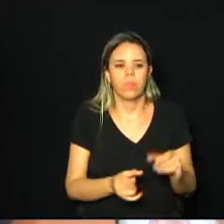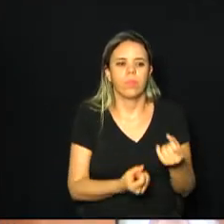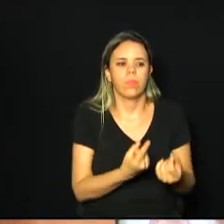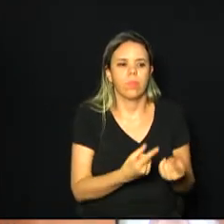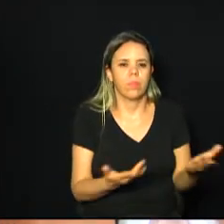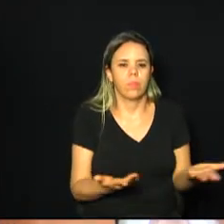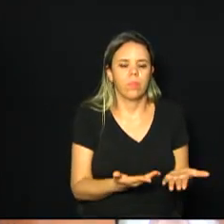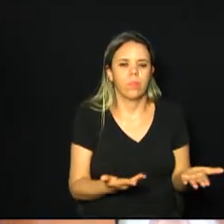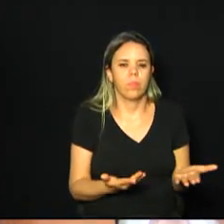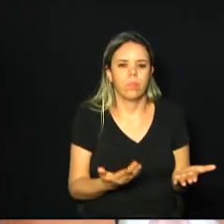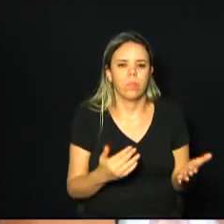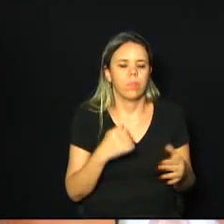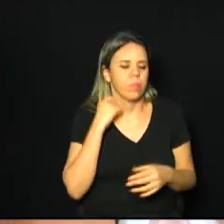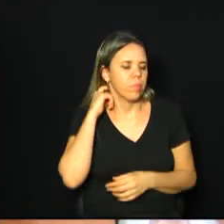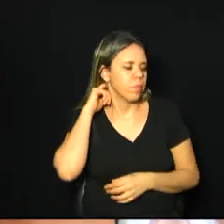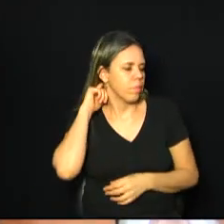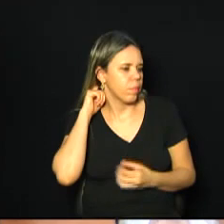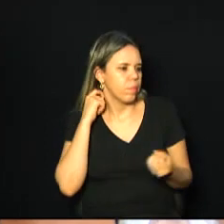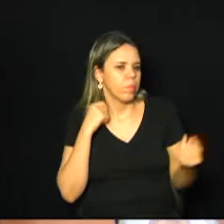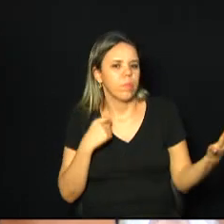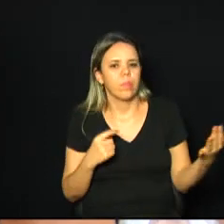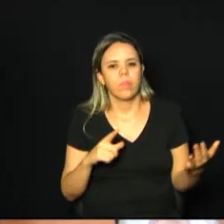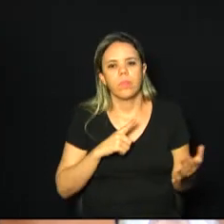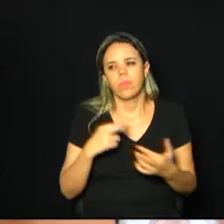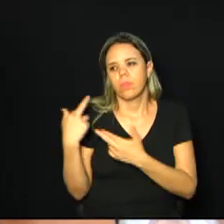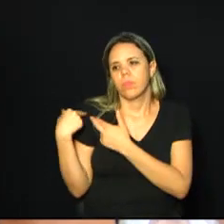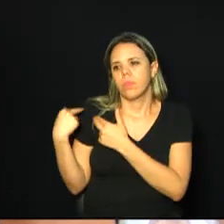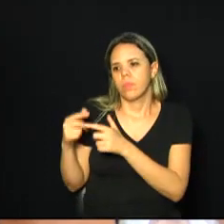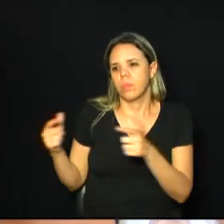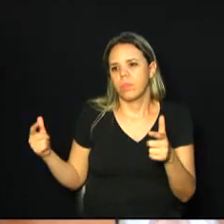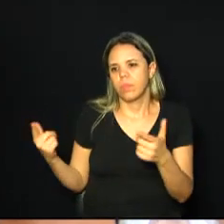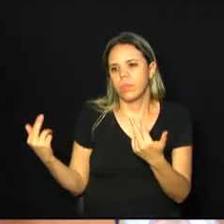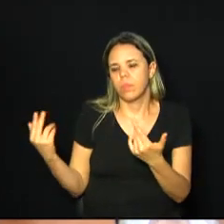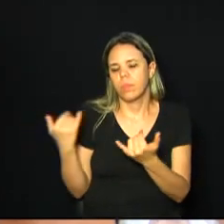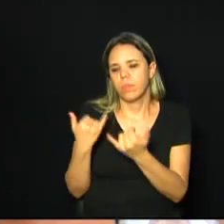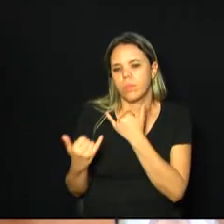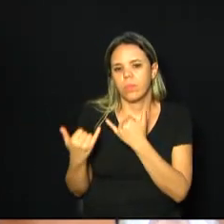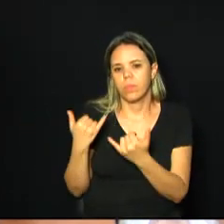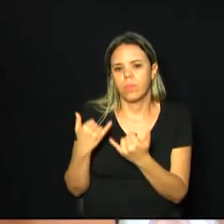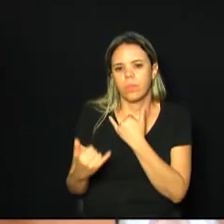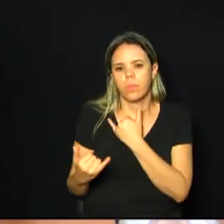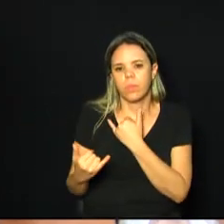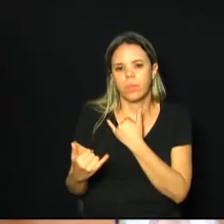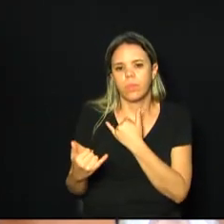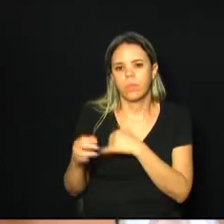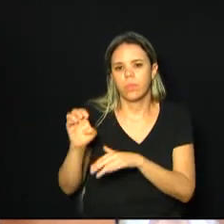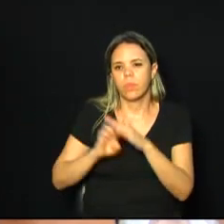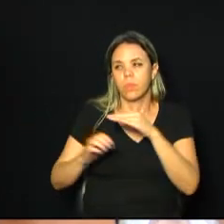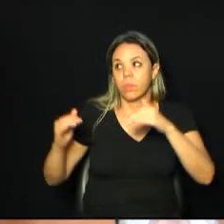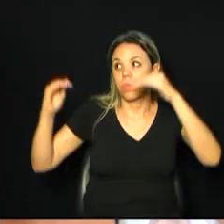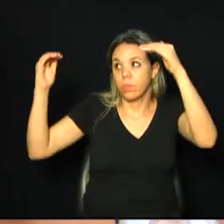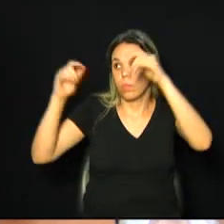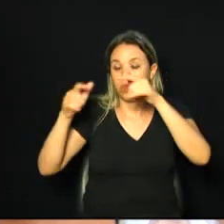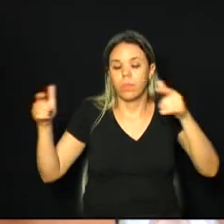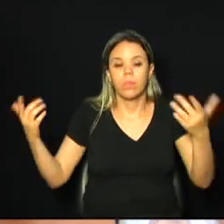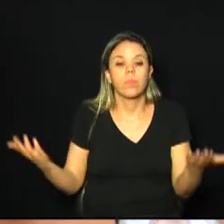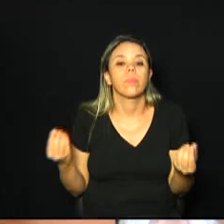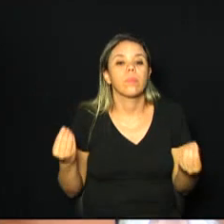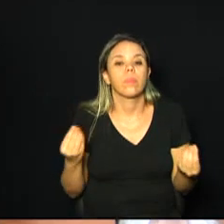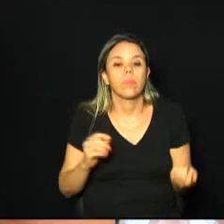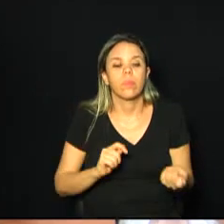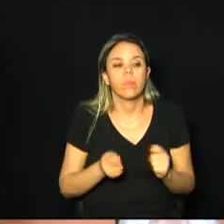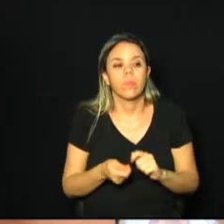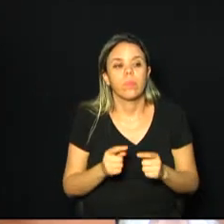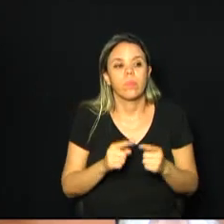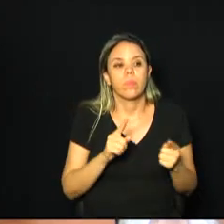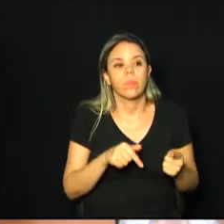hoje, guardadas as proporções, ele tem uma responsabilidade tão igual uma multinacional. Como que ele vai se adequar a isso?